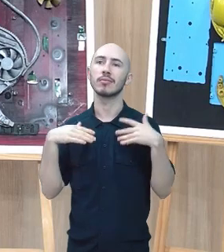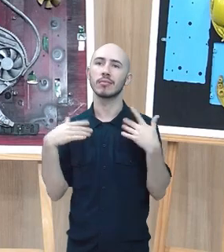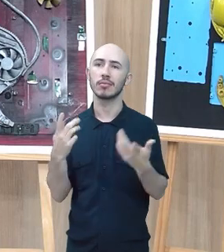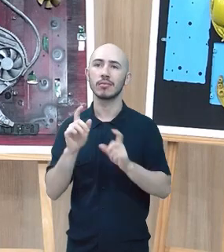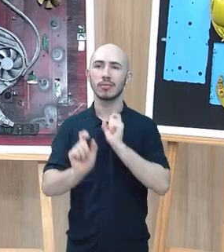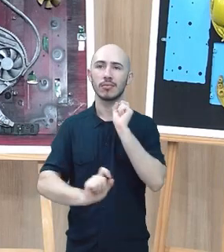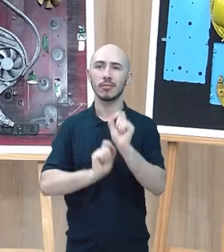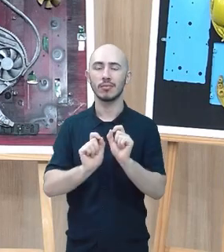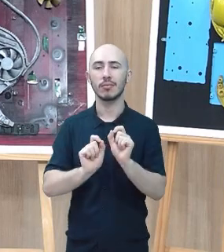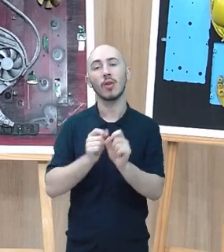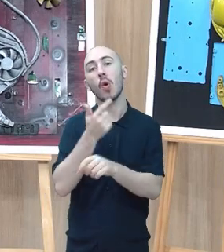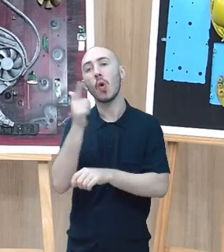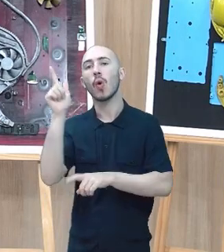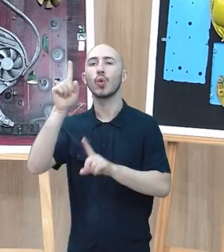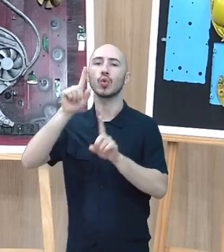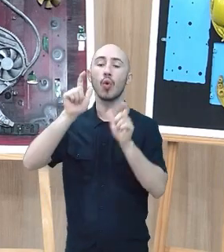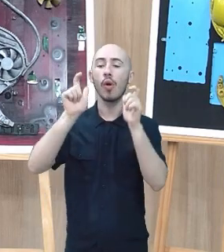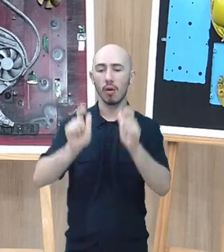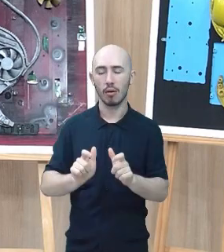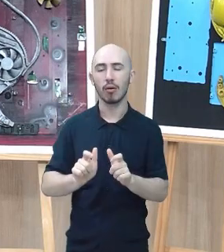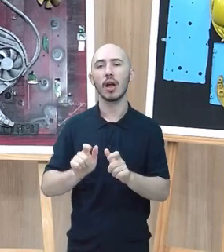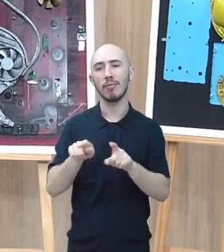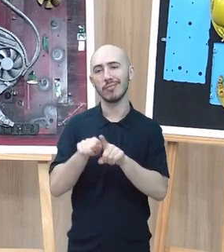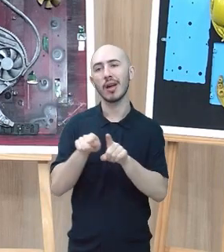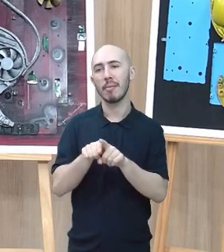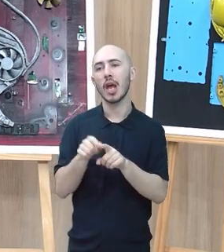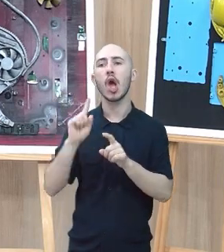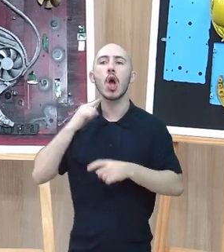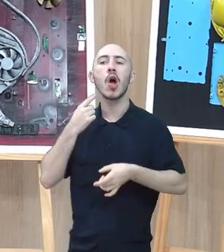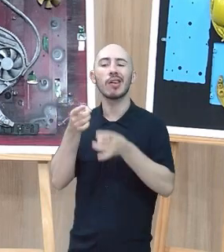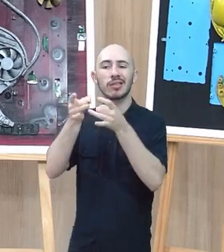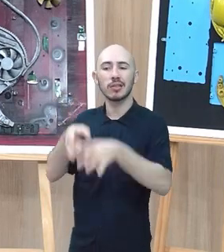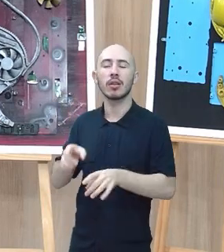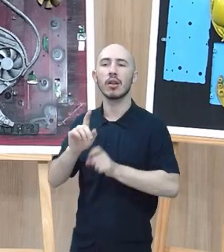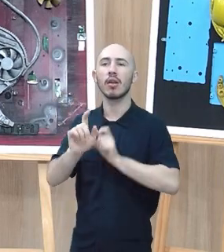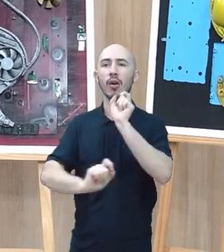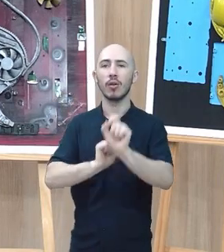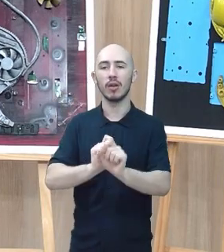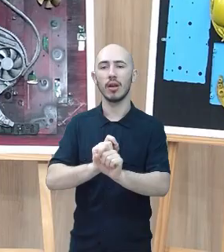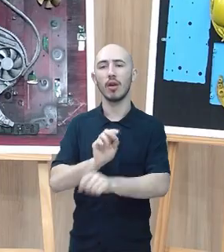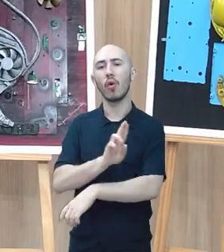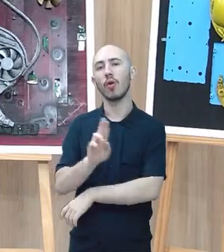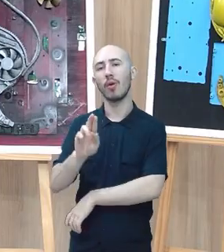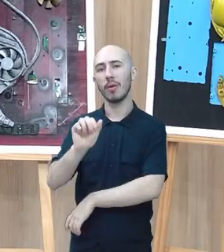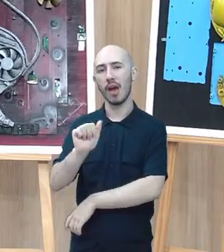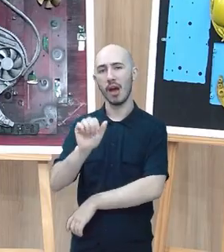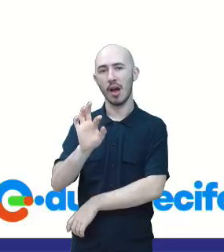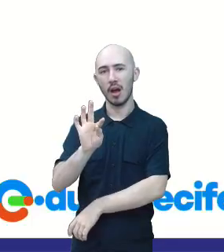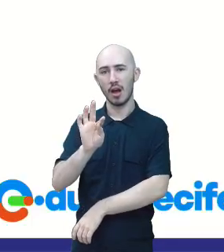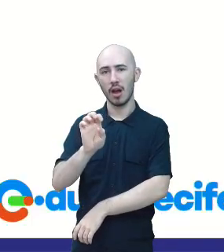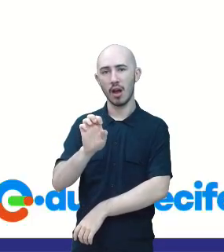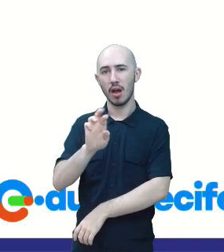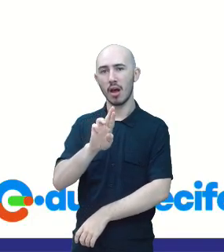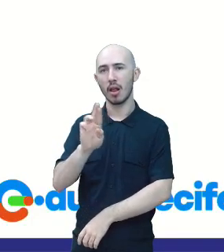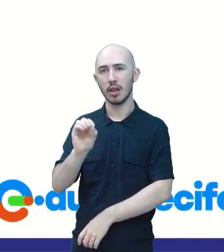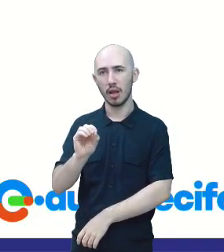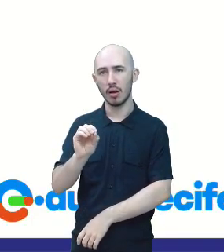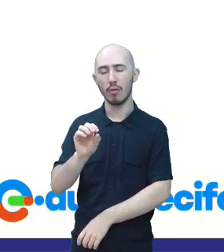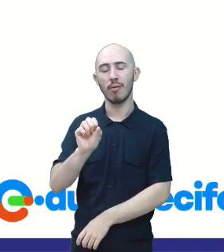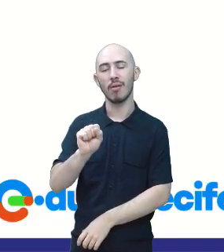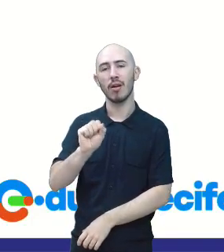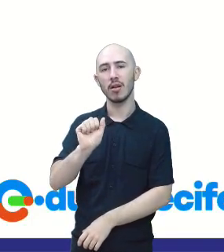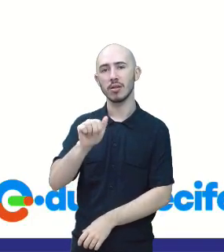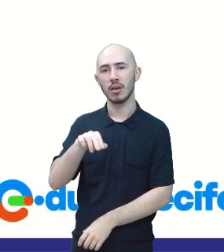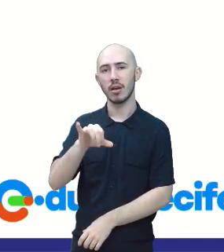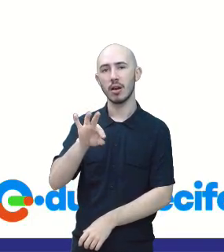Já outro lugar que a gente destina esses nossos resíduos é o aterro sanitário, certo? Que é um local destinado à